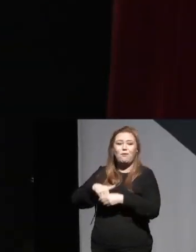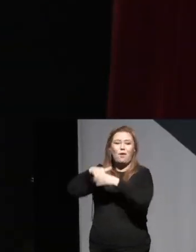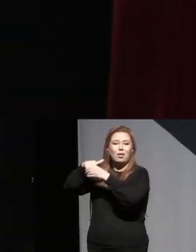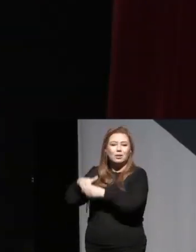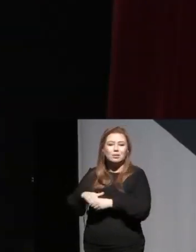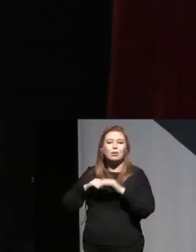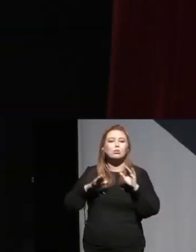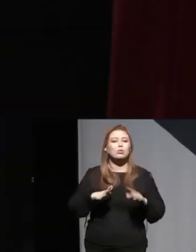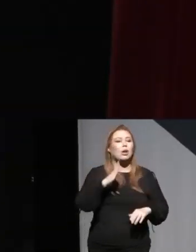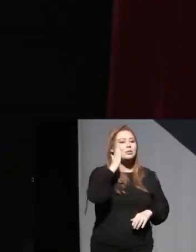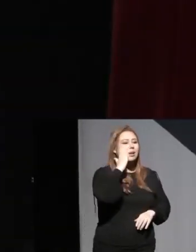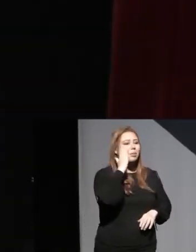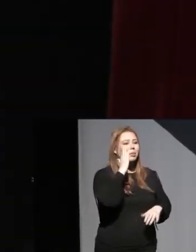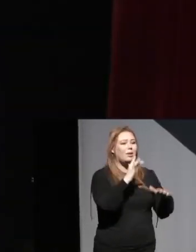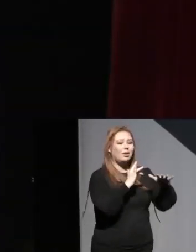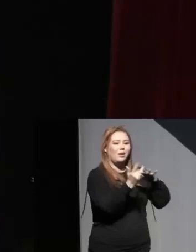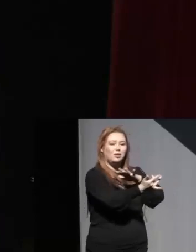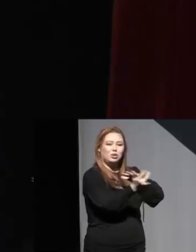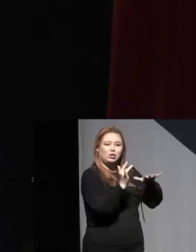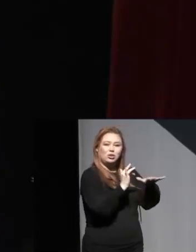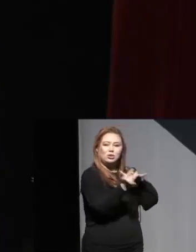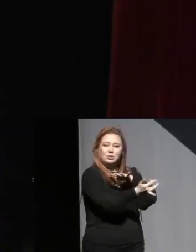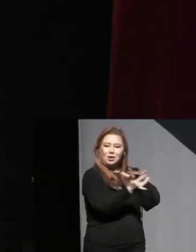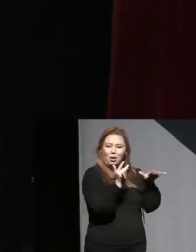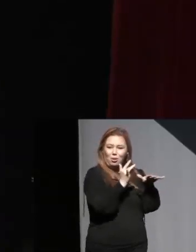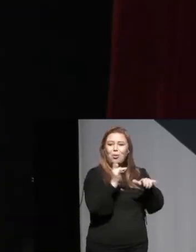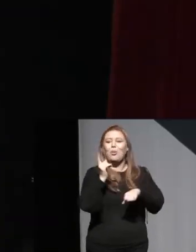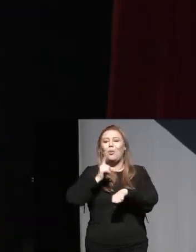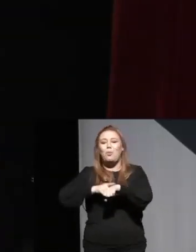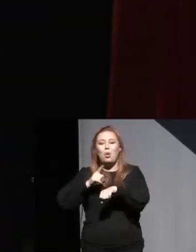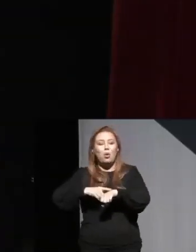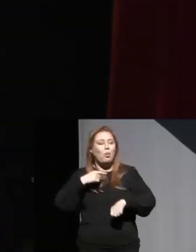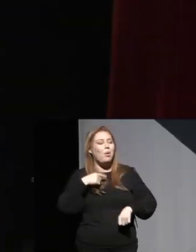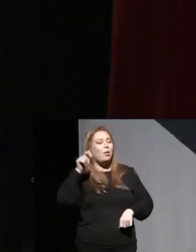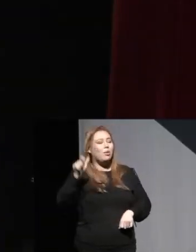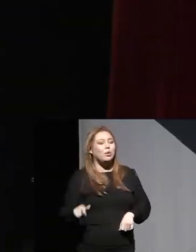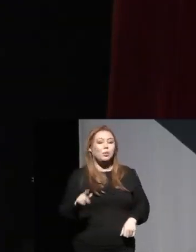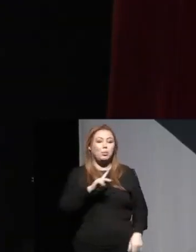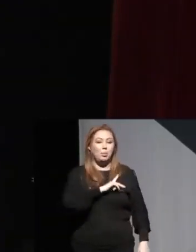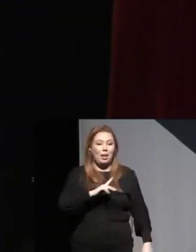possível verificar nas redes sociais o momento em que o presidente